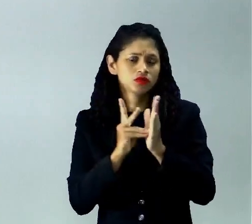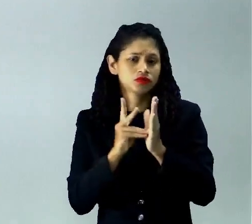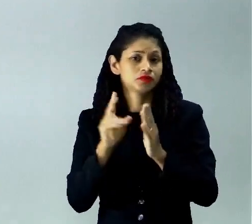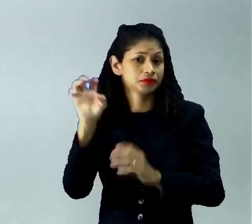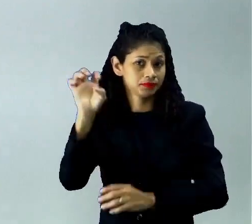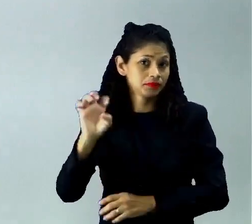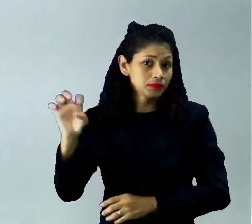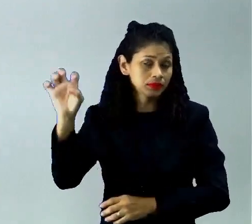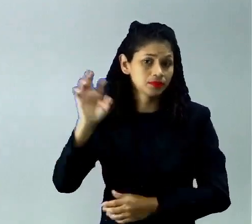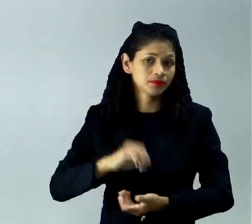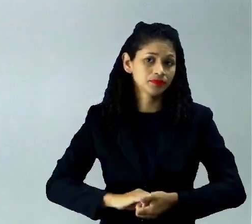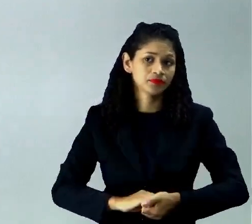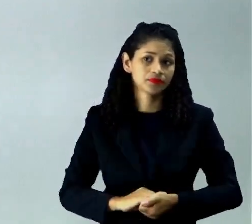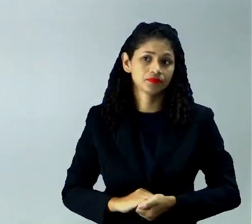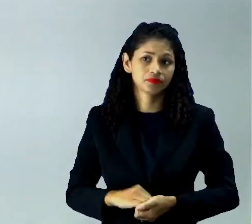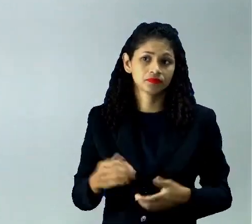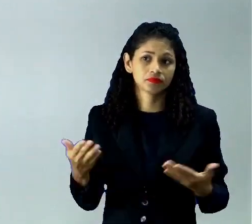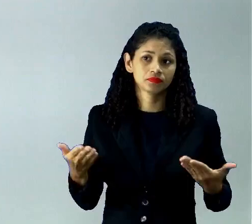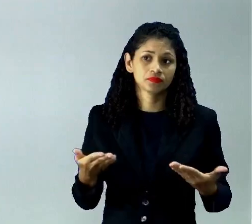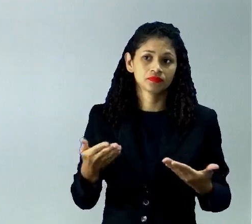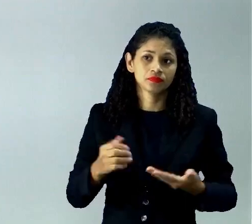local. Então vamos lá.